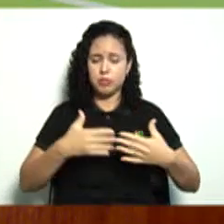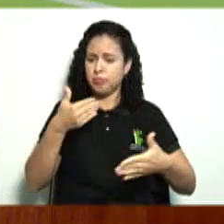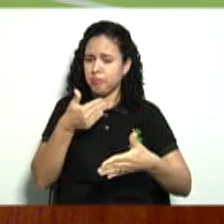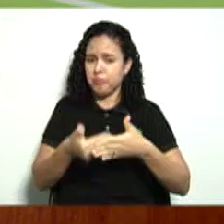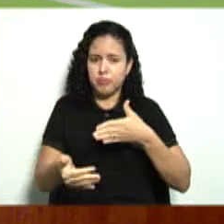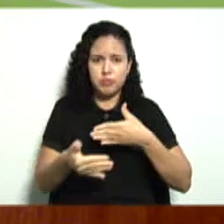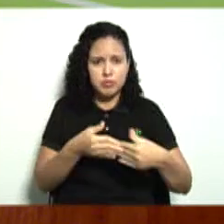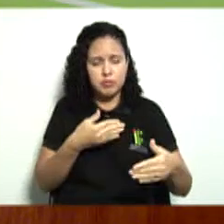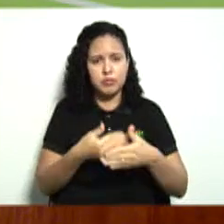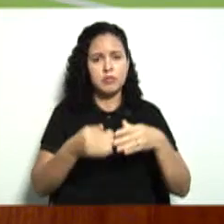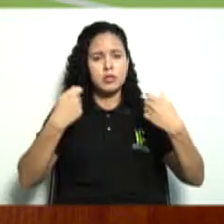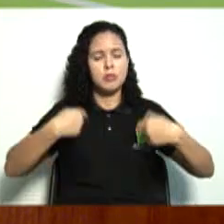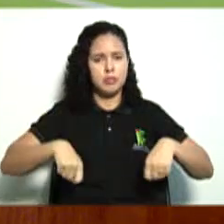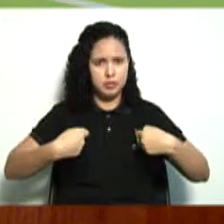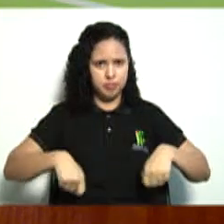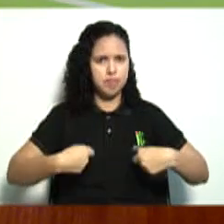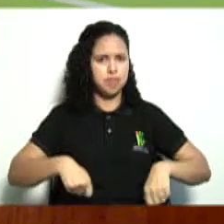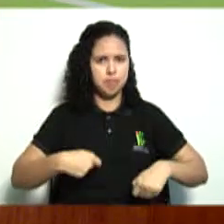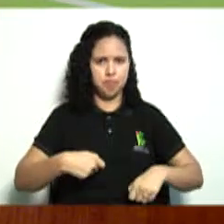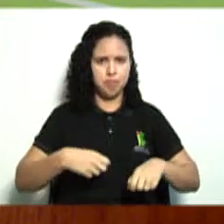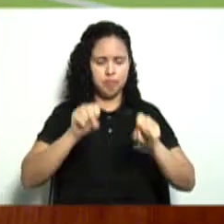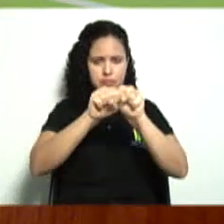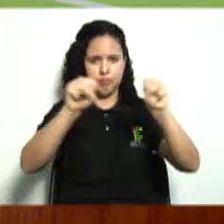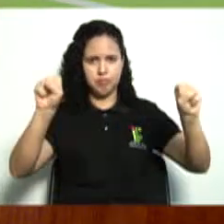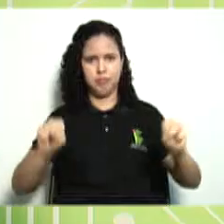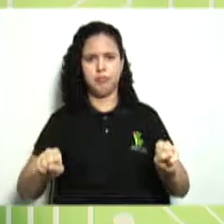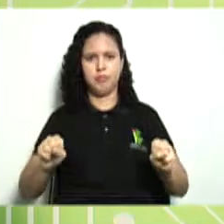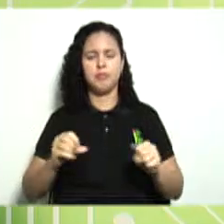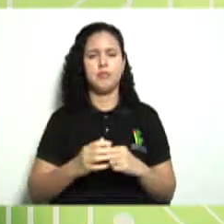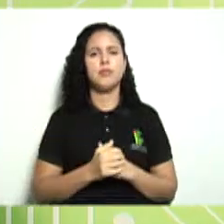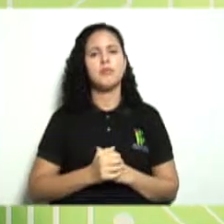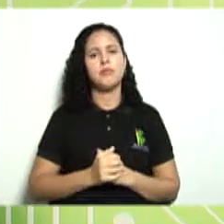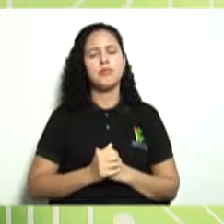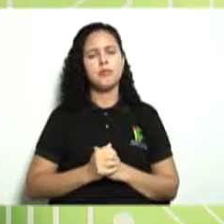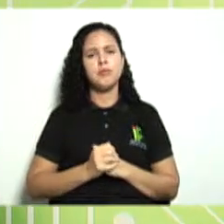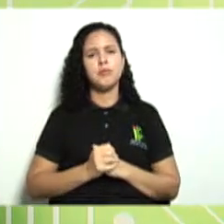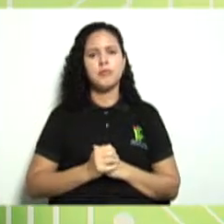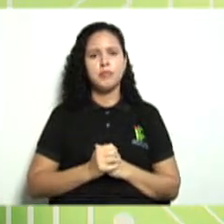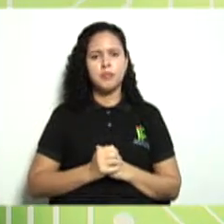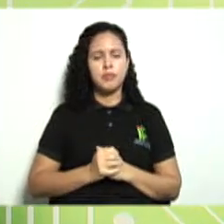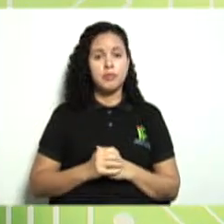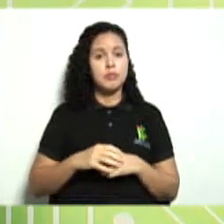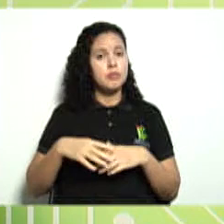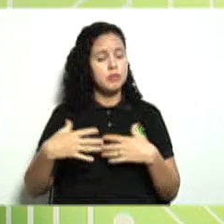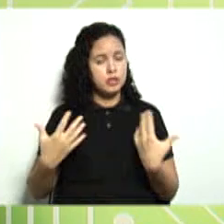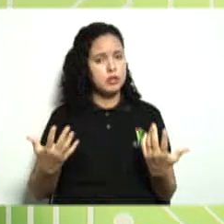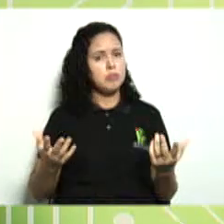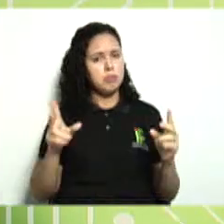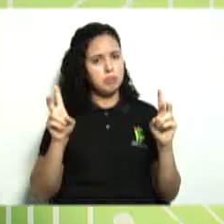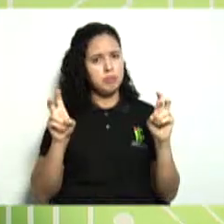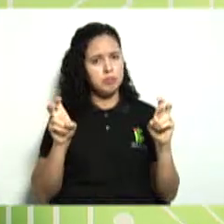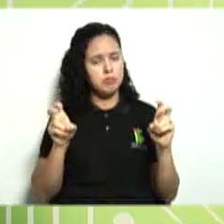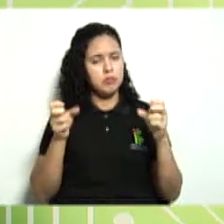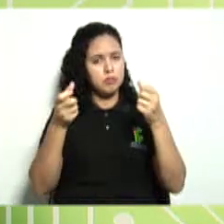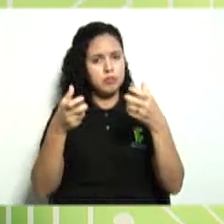é totalmente inútil. É isso aí. Então, assim, falando de sistemas operacionais, vocês vão encontrar diversos no